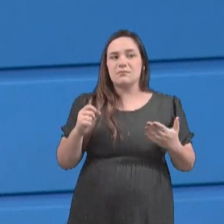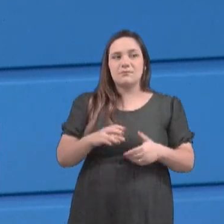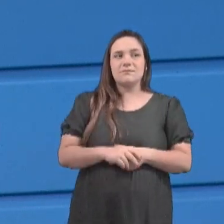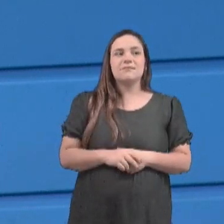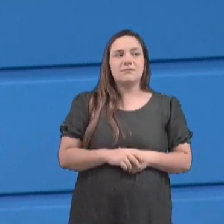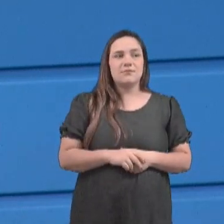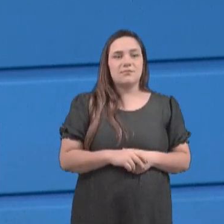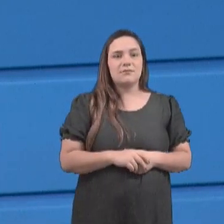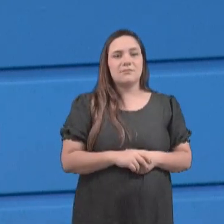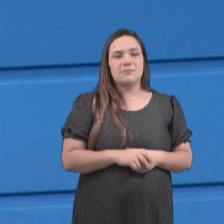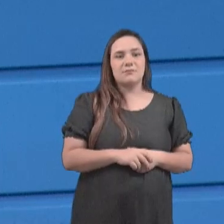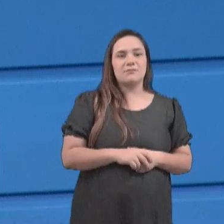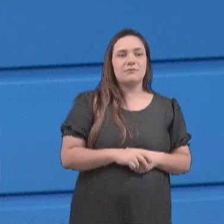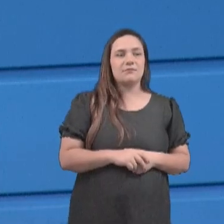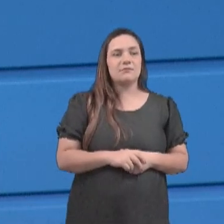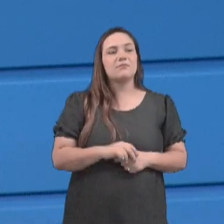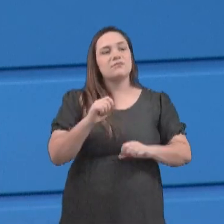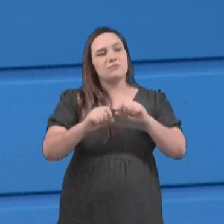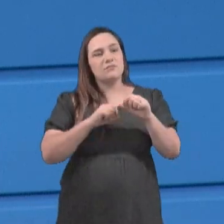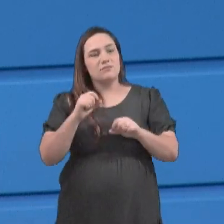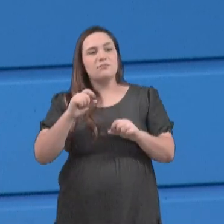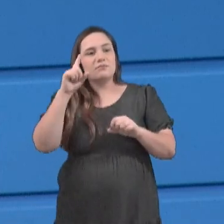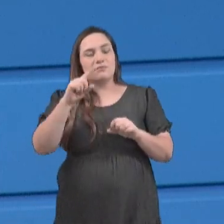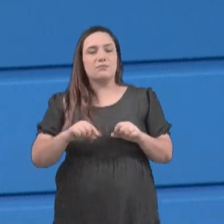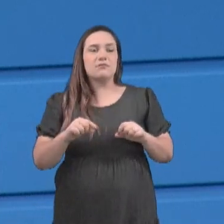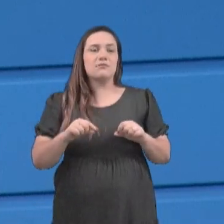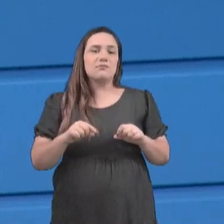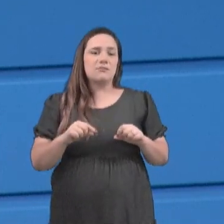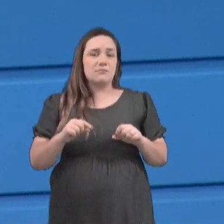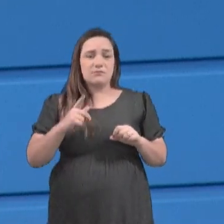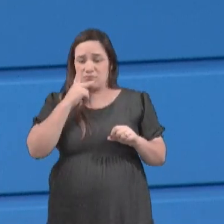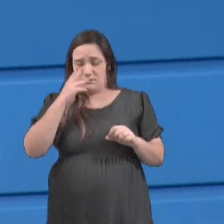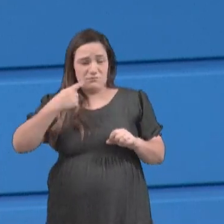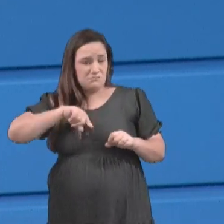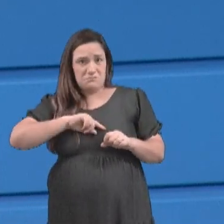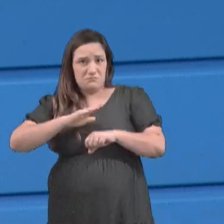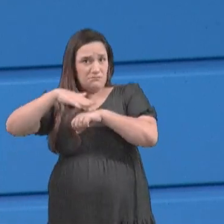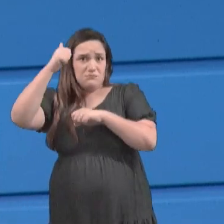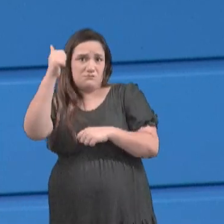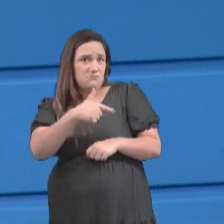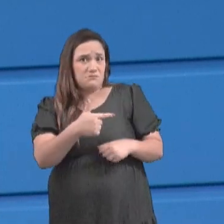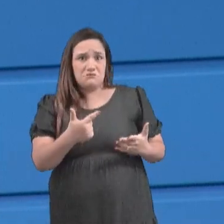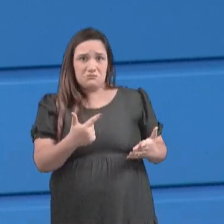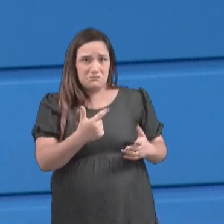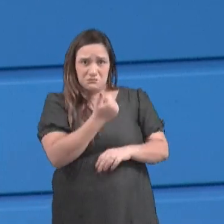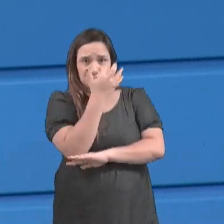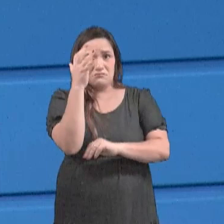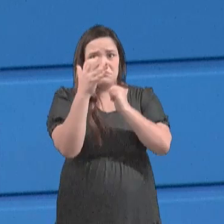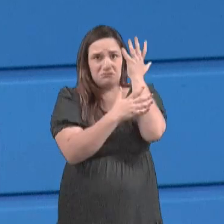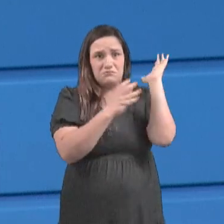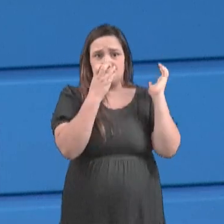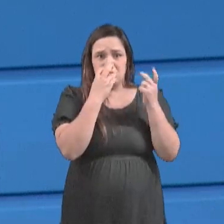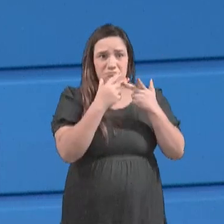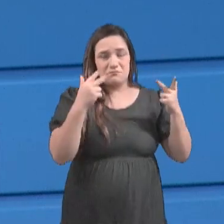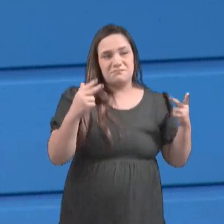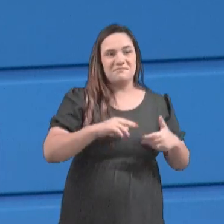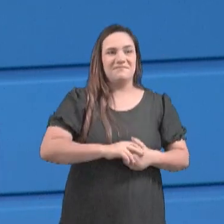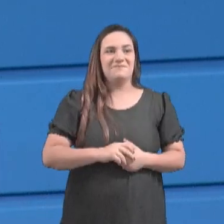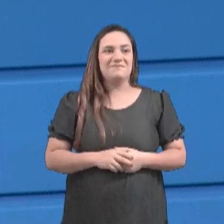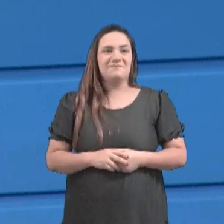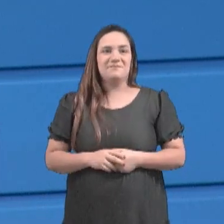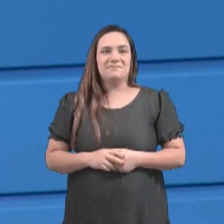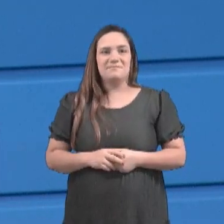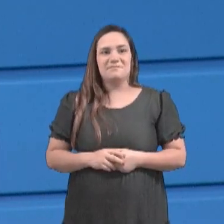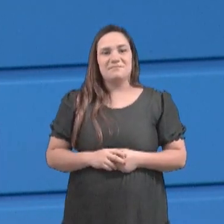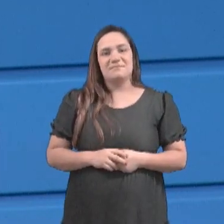se acha muito superior ao restante do meio ambiente, da natureza, dos outros animais. A gente se acha muito superior e a gente colocou